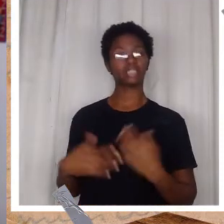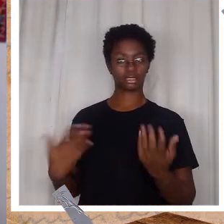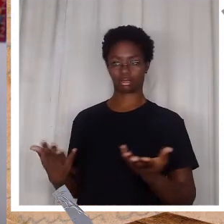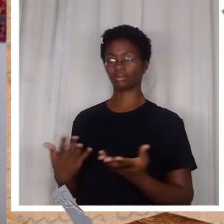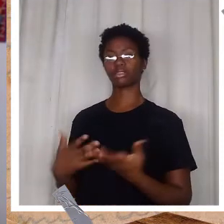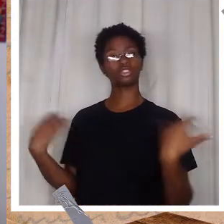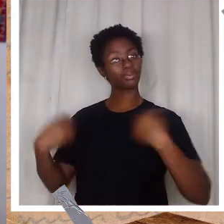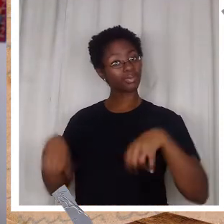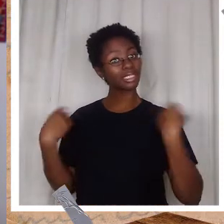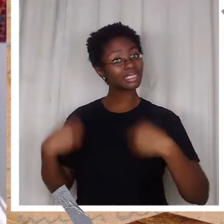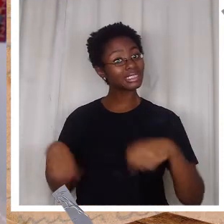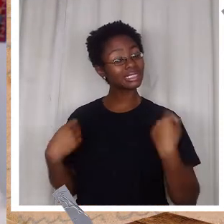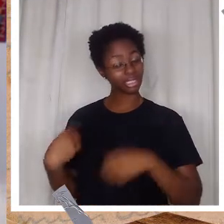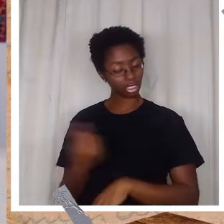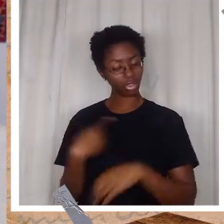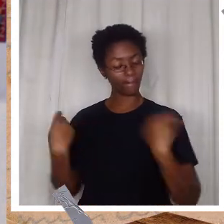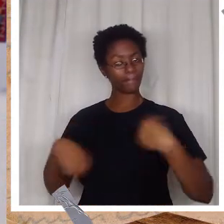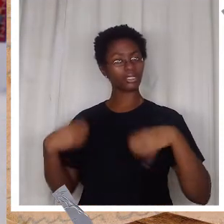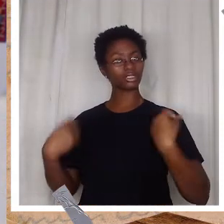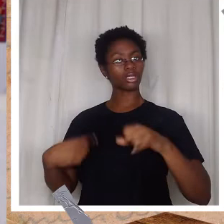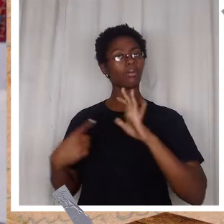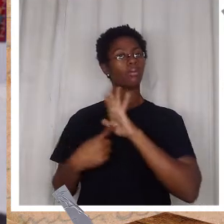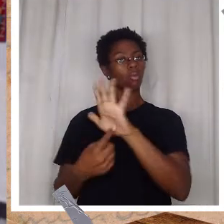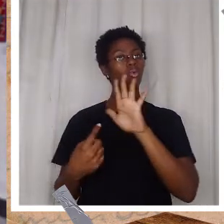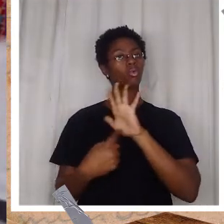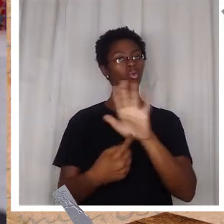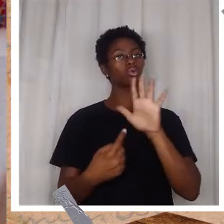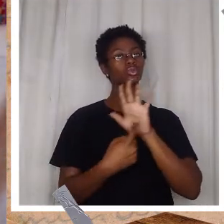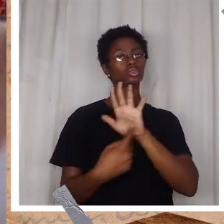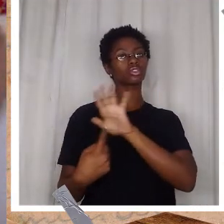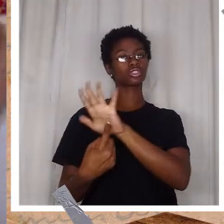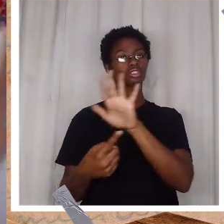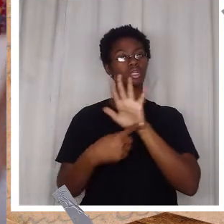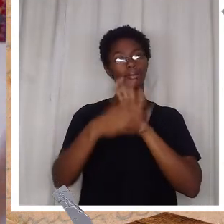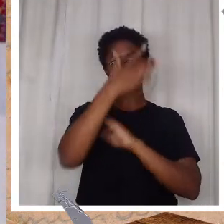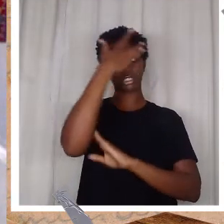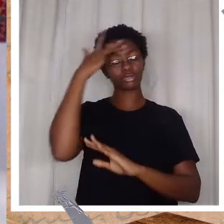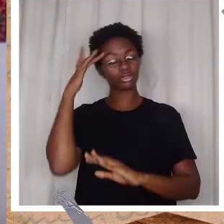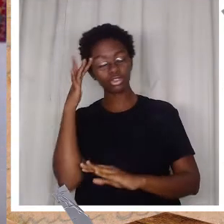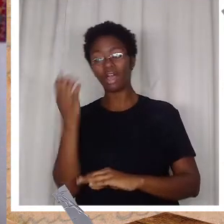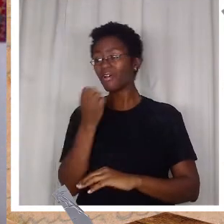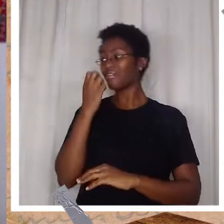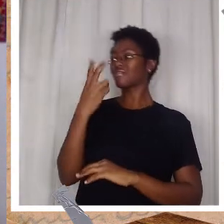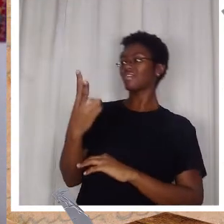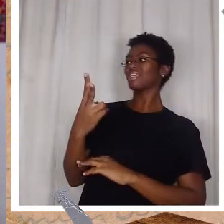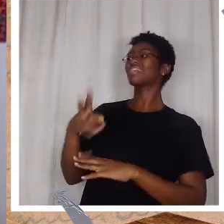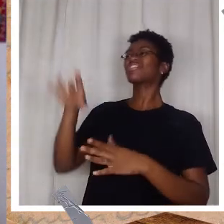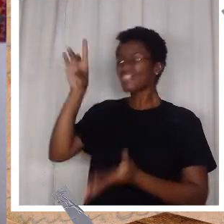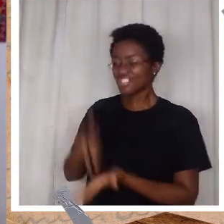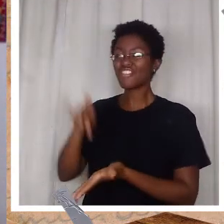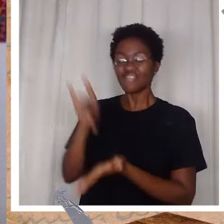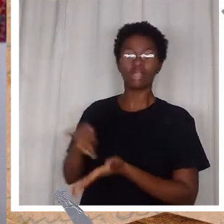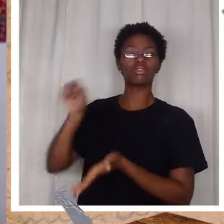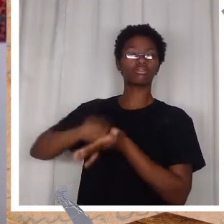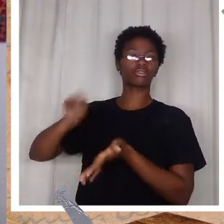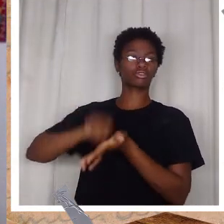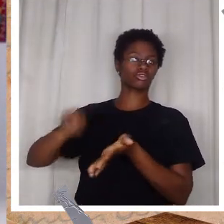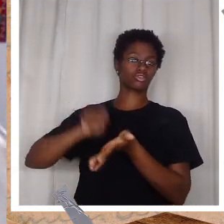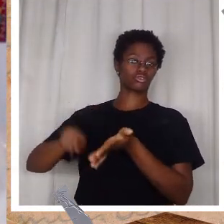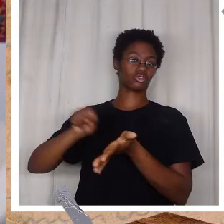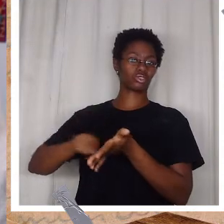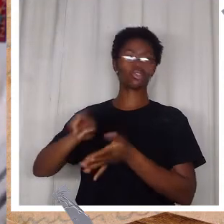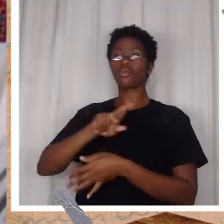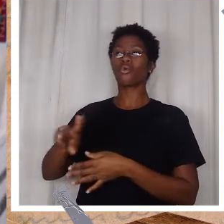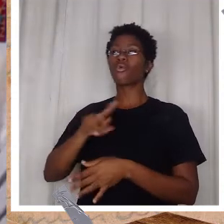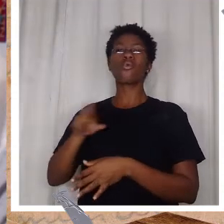A gente tem que materializar para que as pessoas vejam que existe, foi escrito de fato, está aqui, não